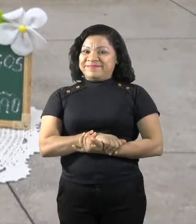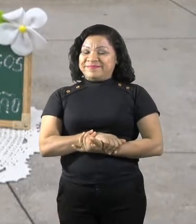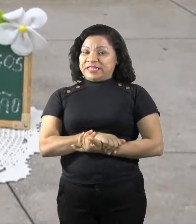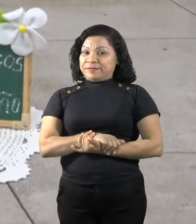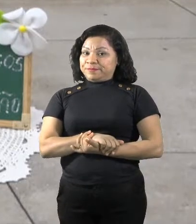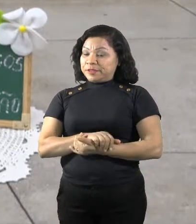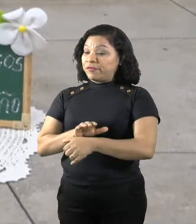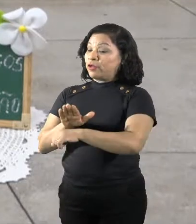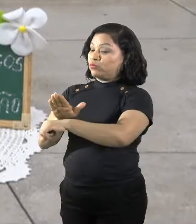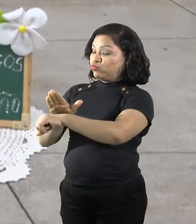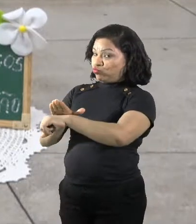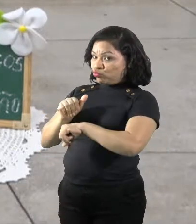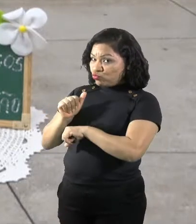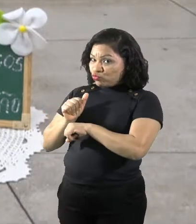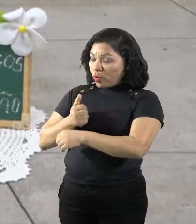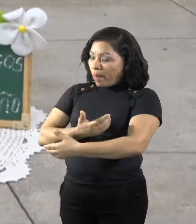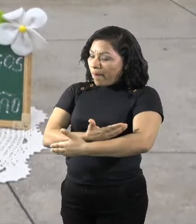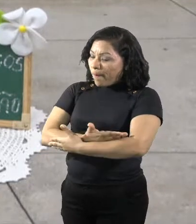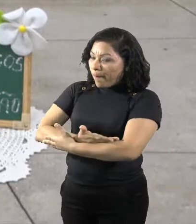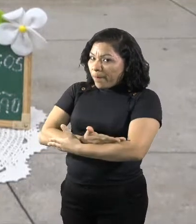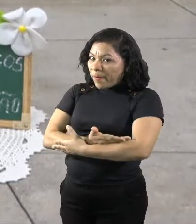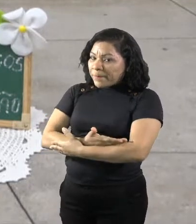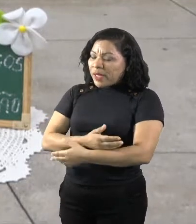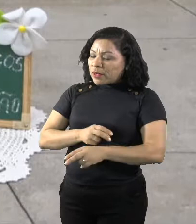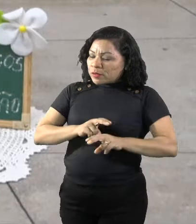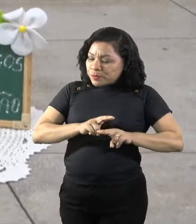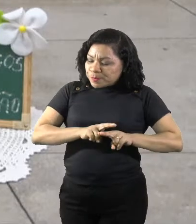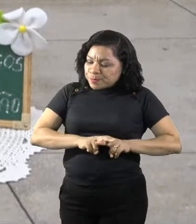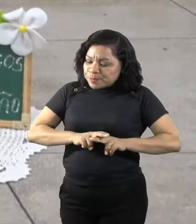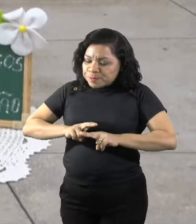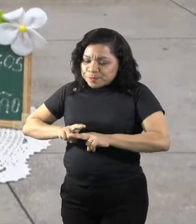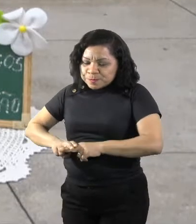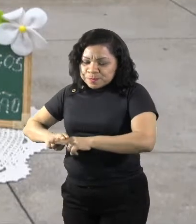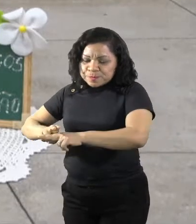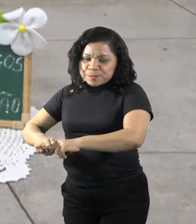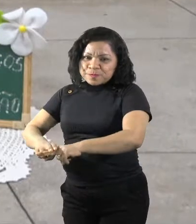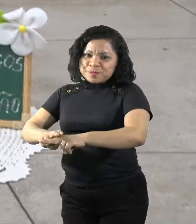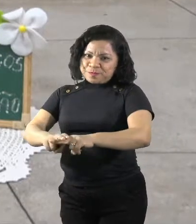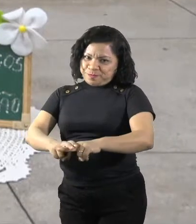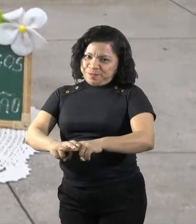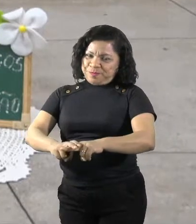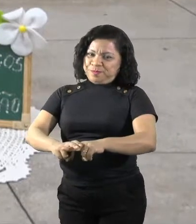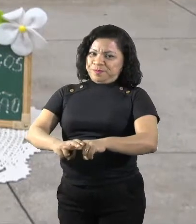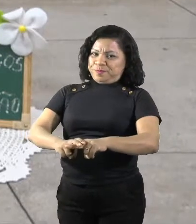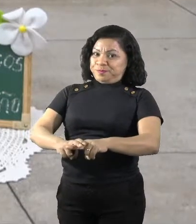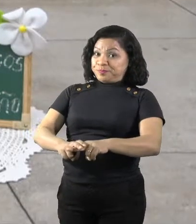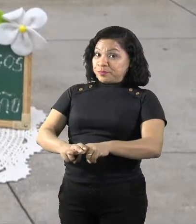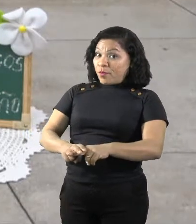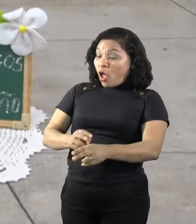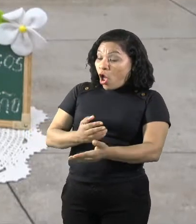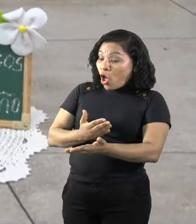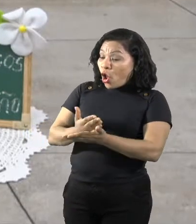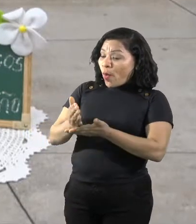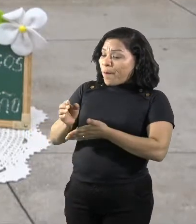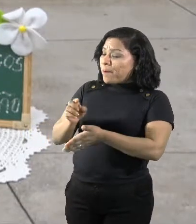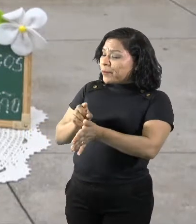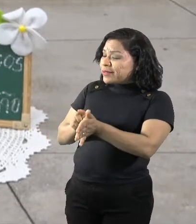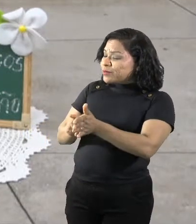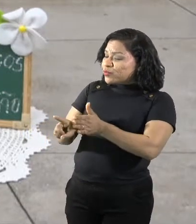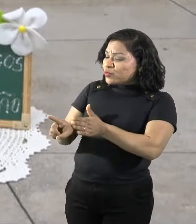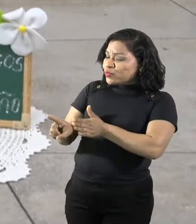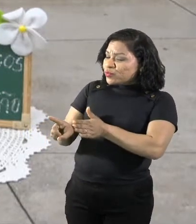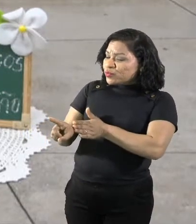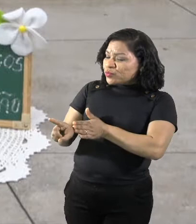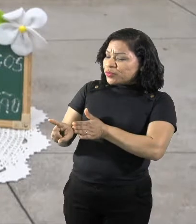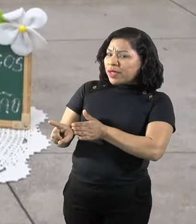bebê, sentar com ele, igual eu já falei. Nesse momento, você vai começar questionamentos, perguntas, para que